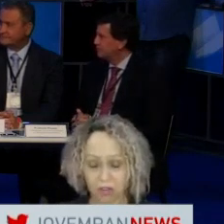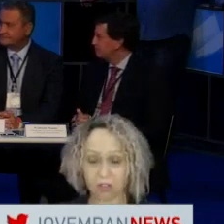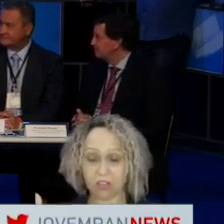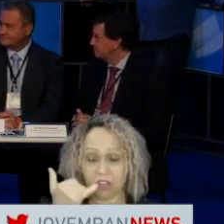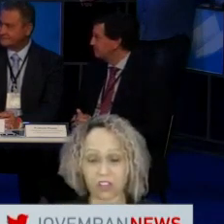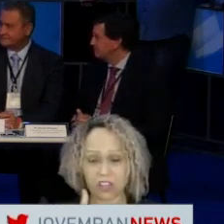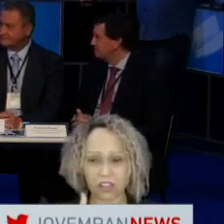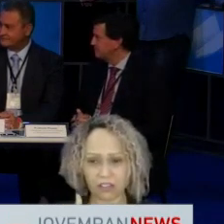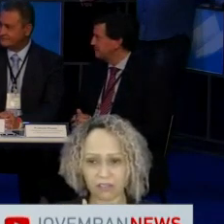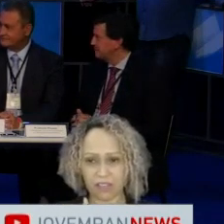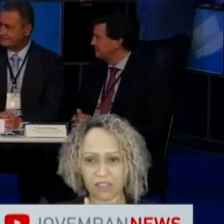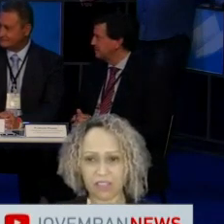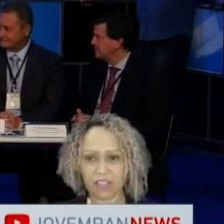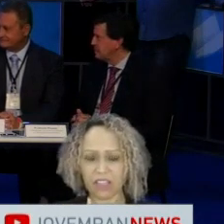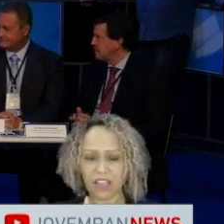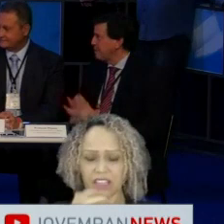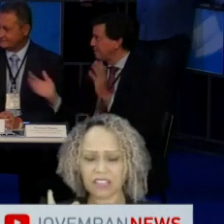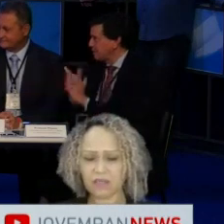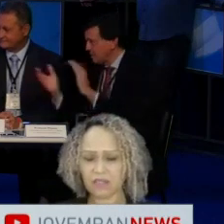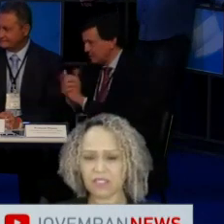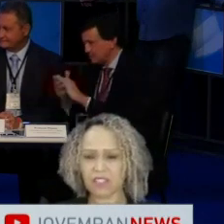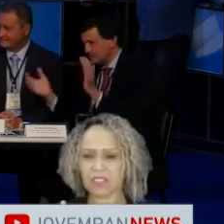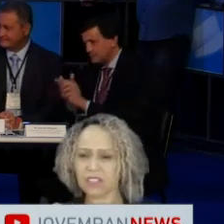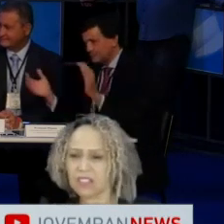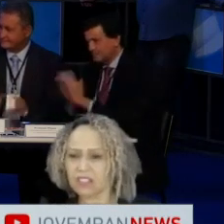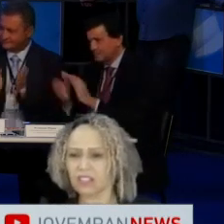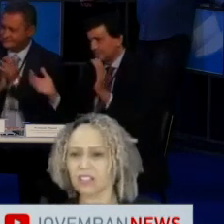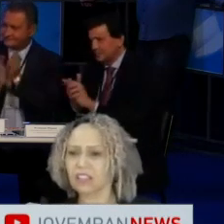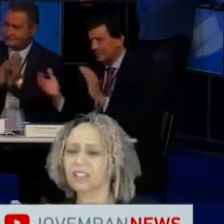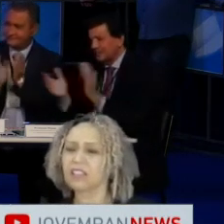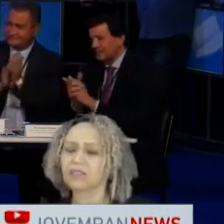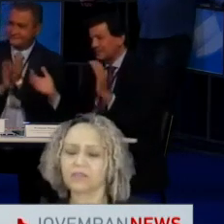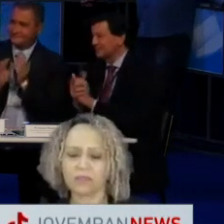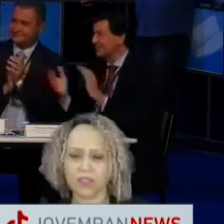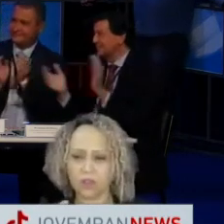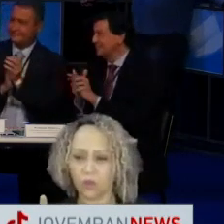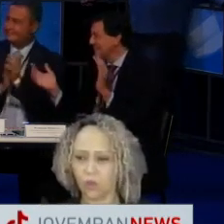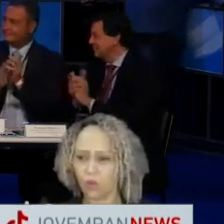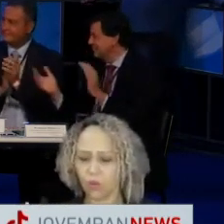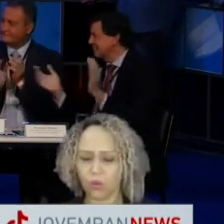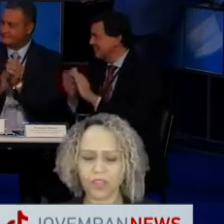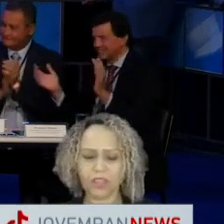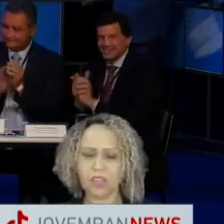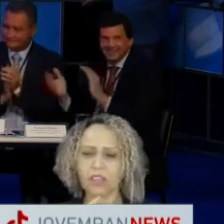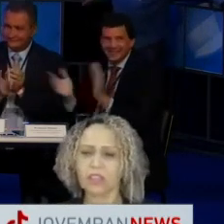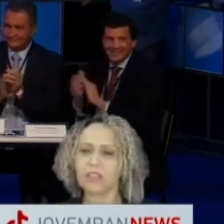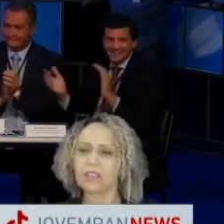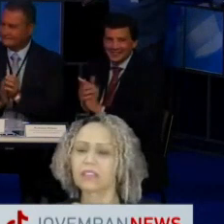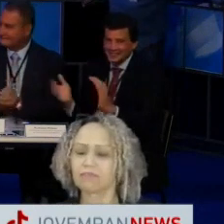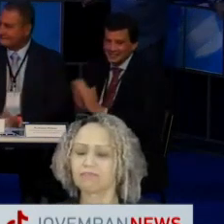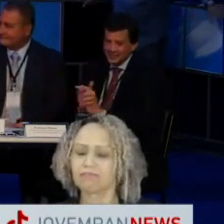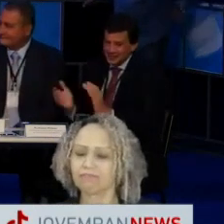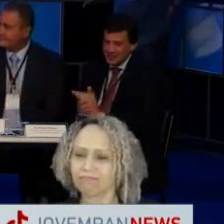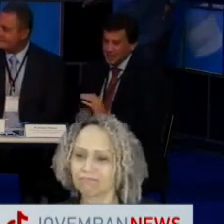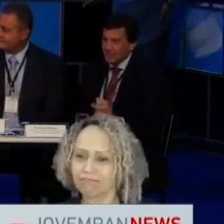o nosso ministro da Justiça, Flávio Dino. Parabéns aí, e a eles eu sugiro todos os outros. Eu